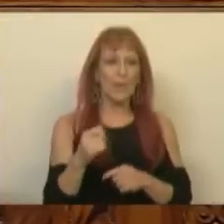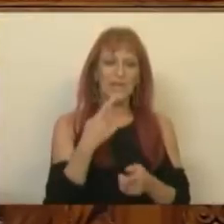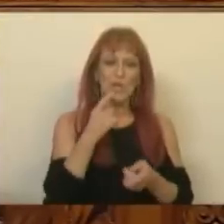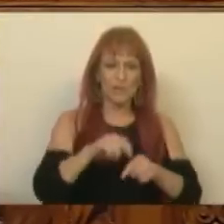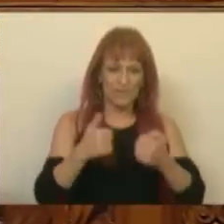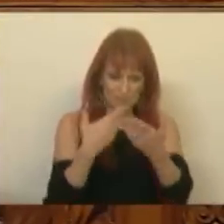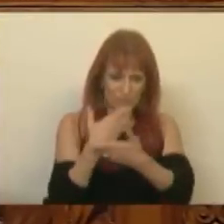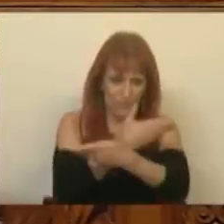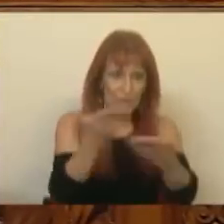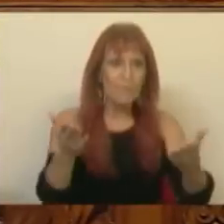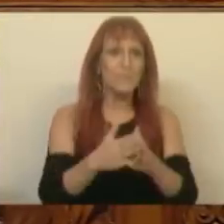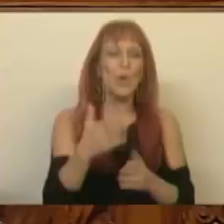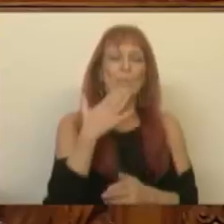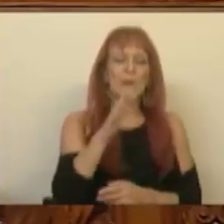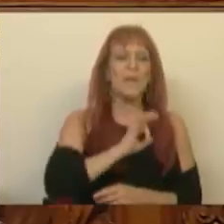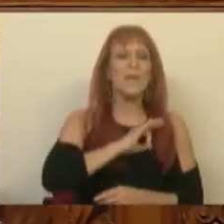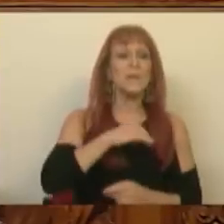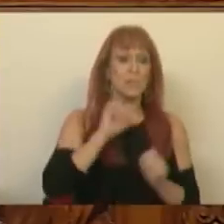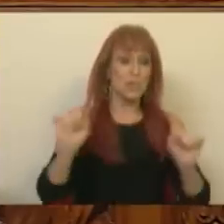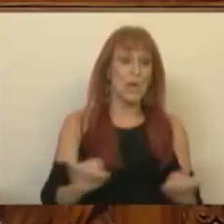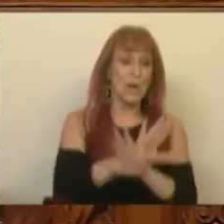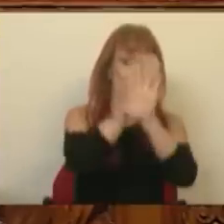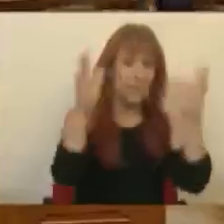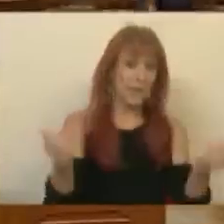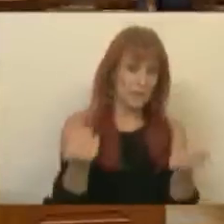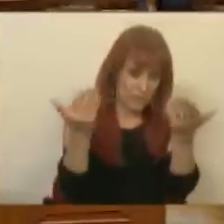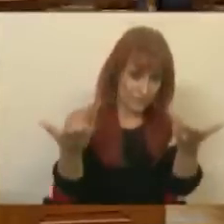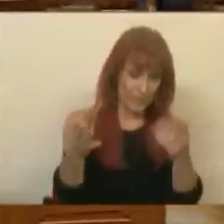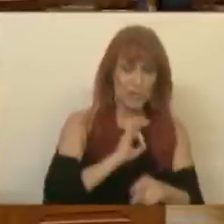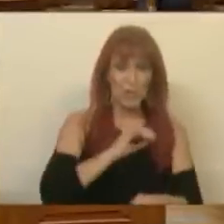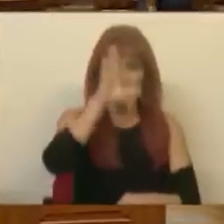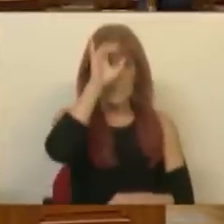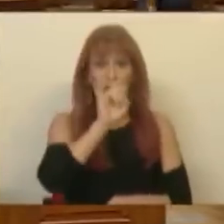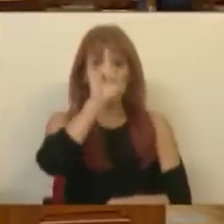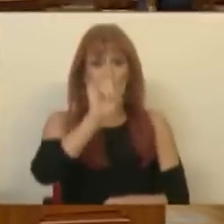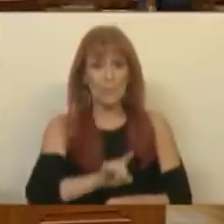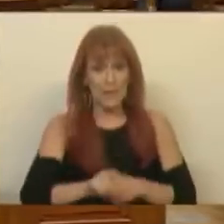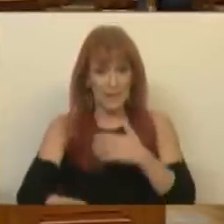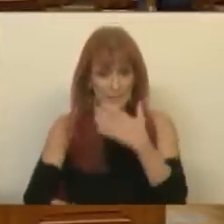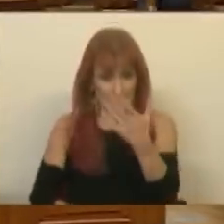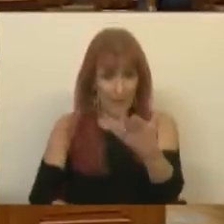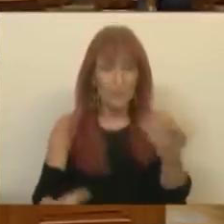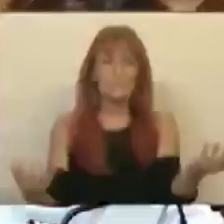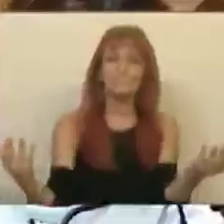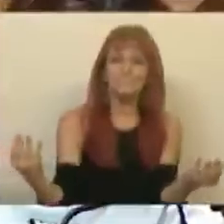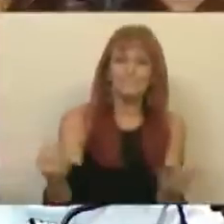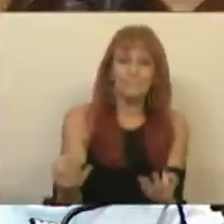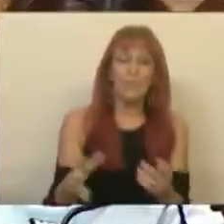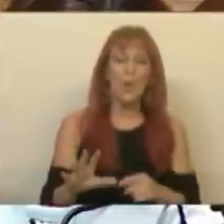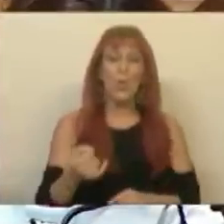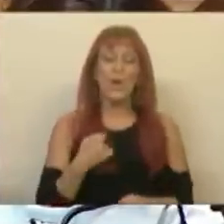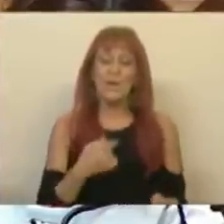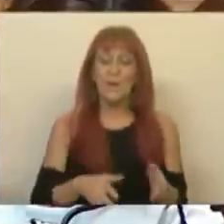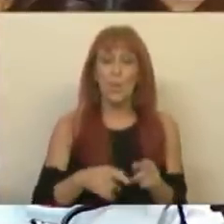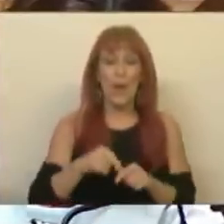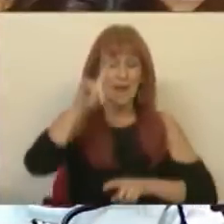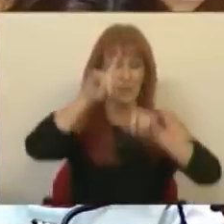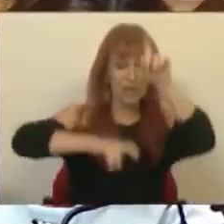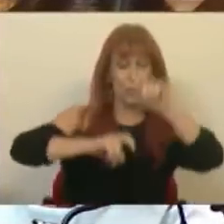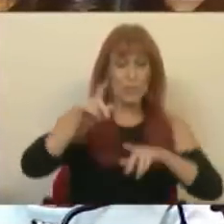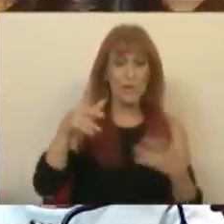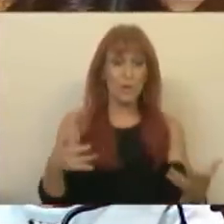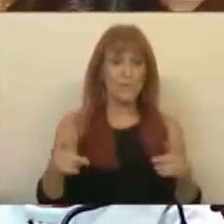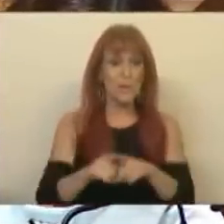faz favor obrigado senhor primeiro ministro e de facto quando utilizamos a estatística